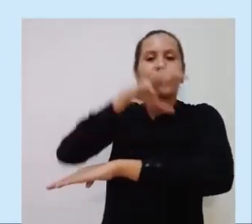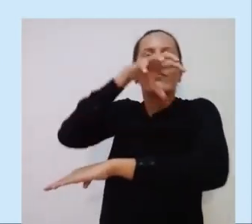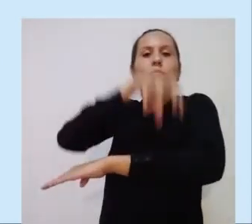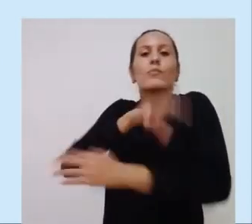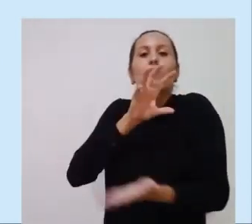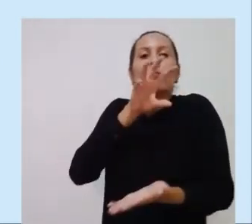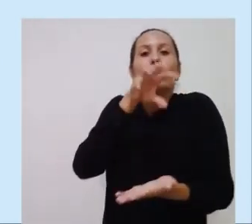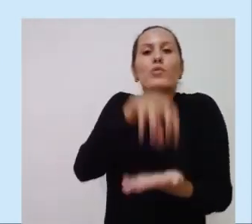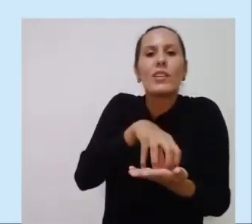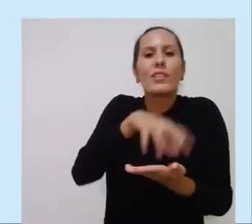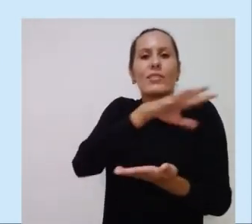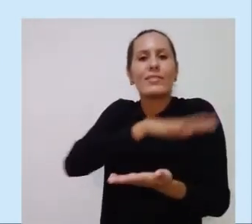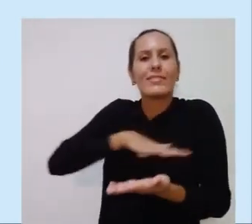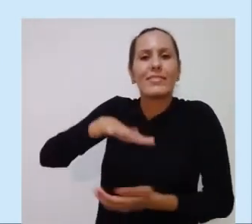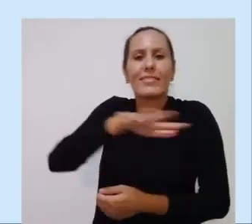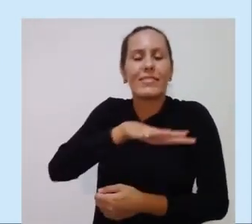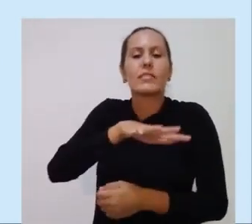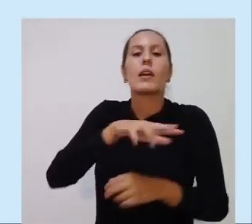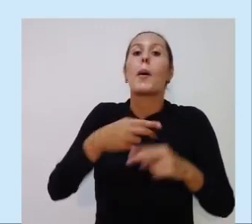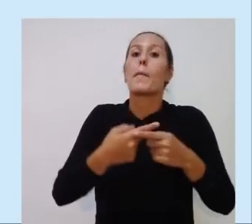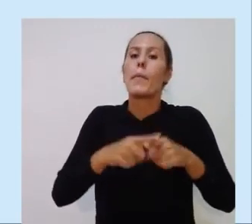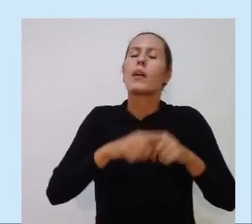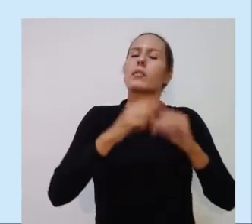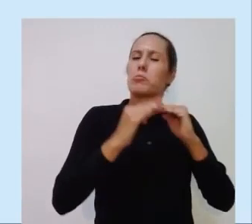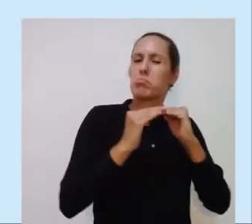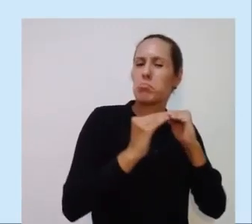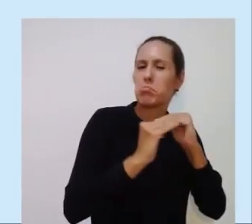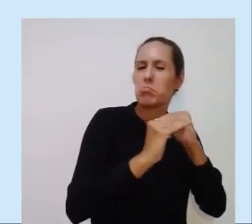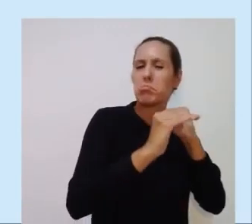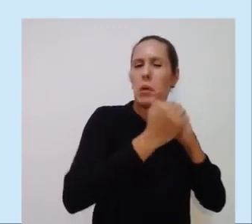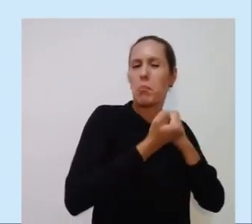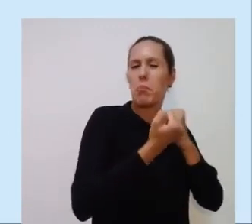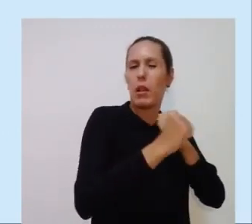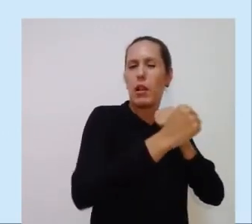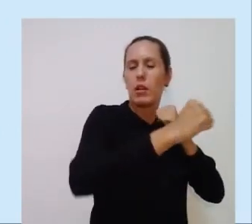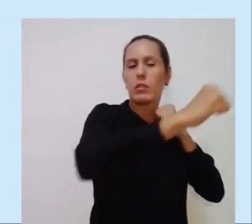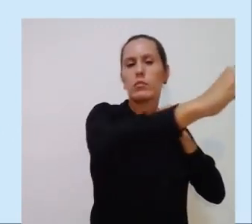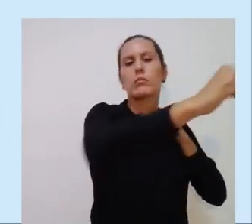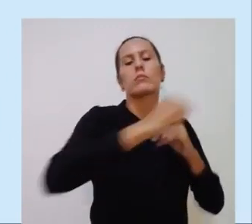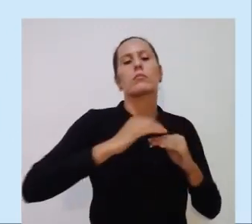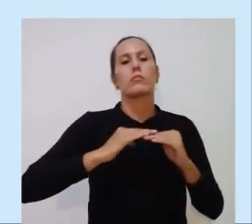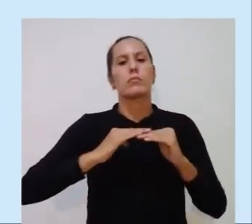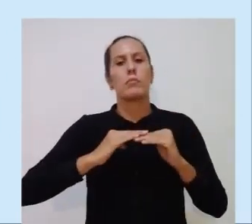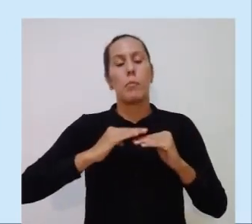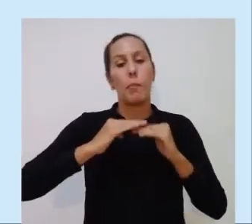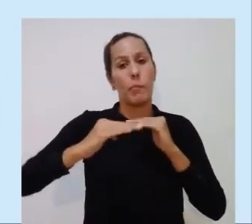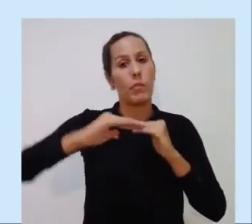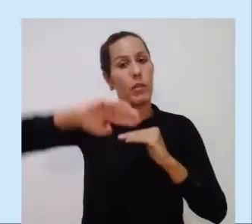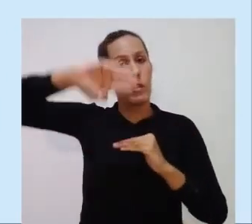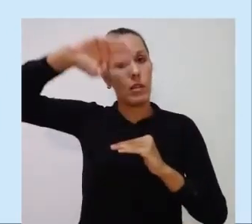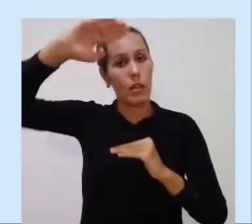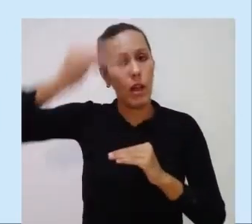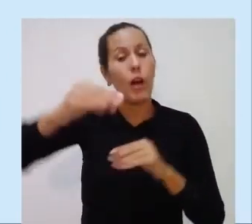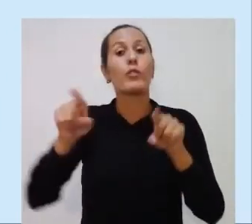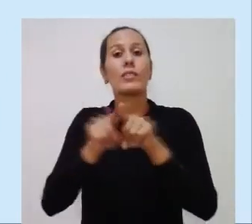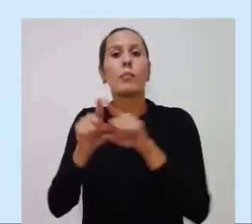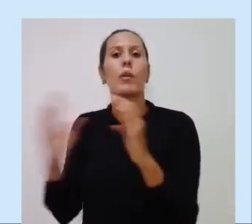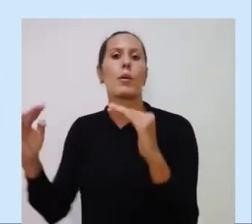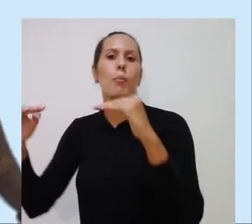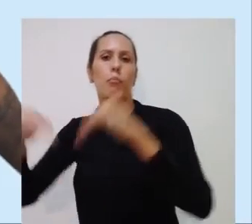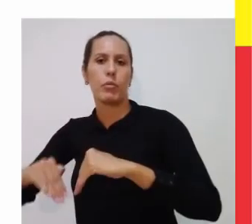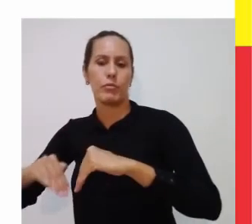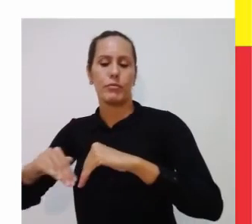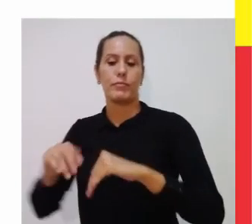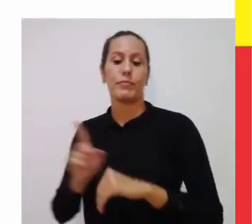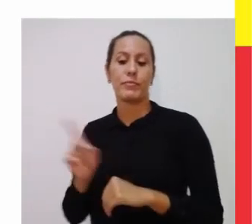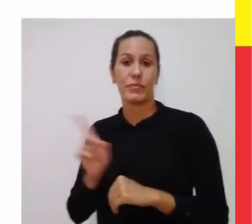o Brasil tem extensas áreas de planícies, tem áreas de planalto e também tem áreas de depressão, ok? E